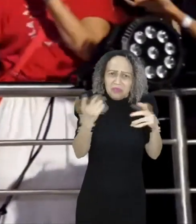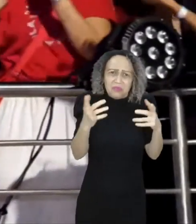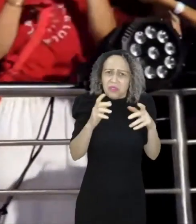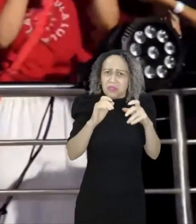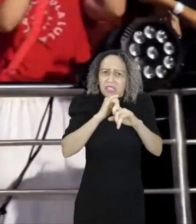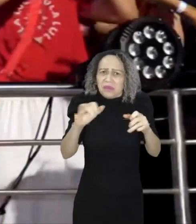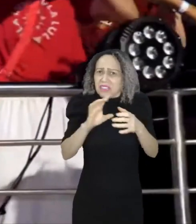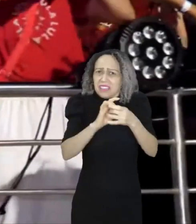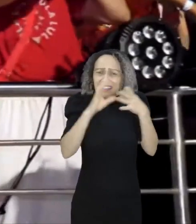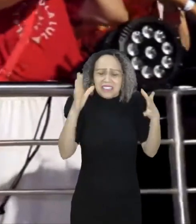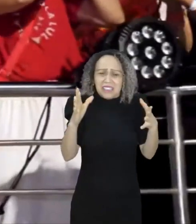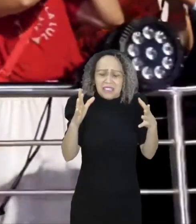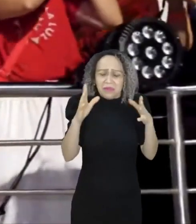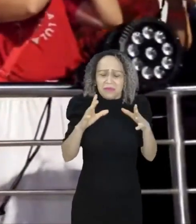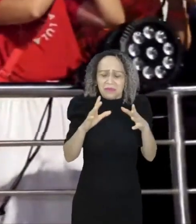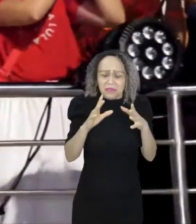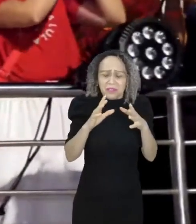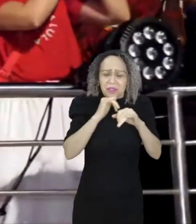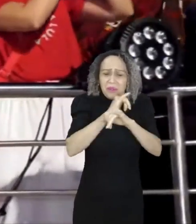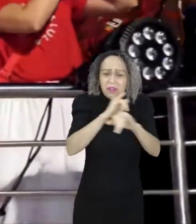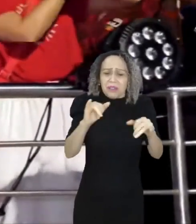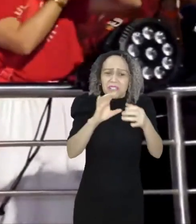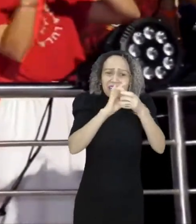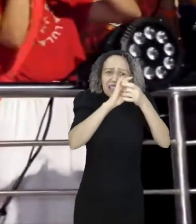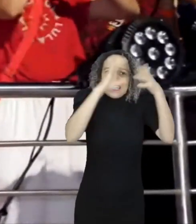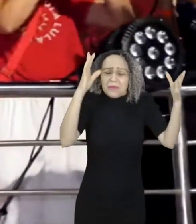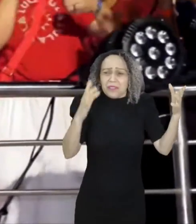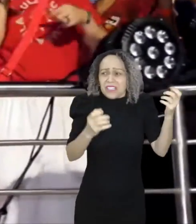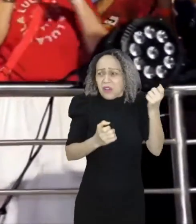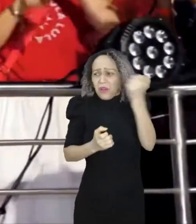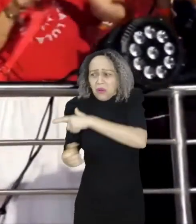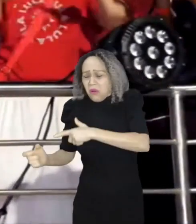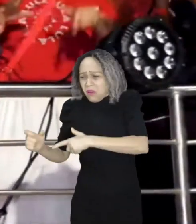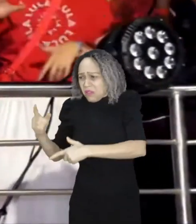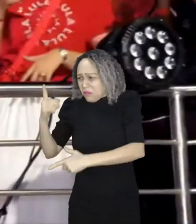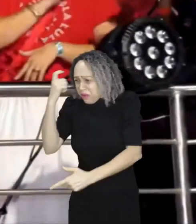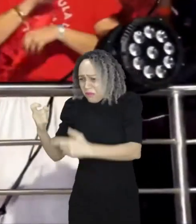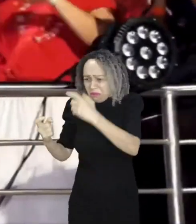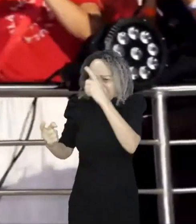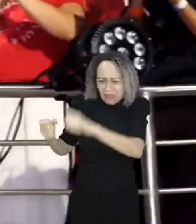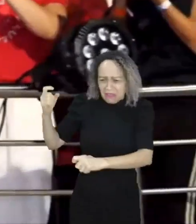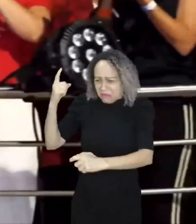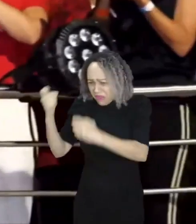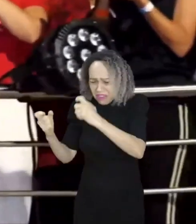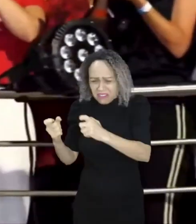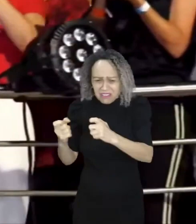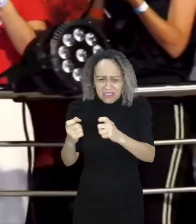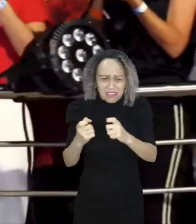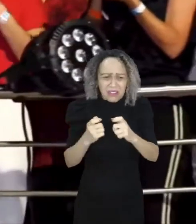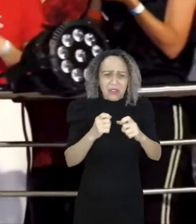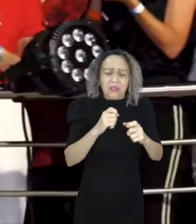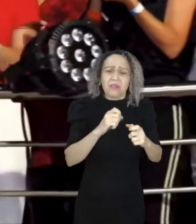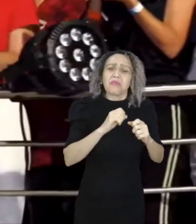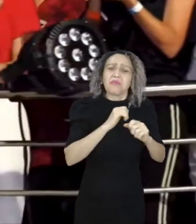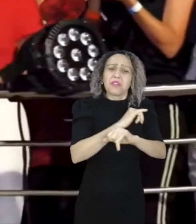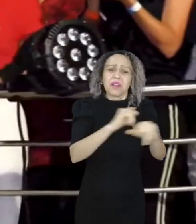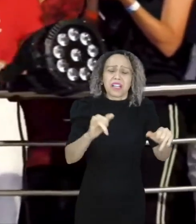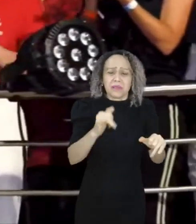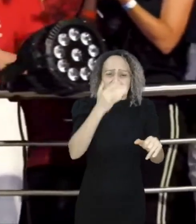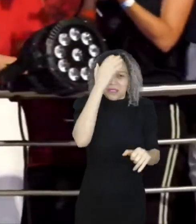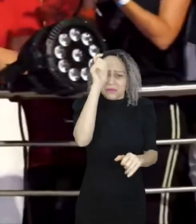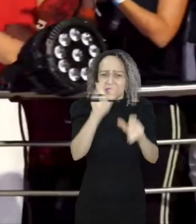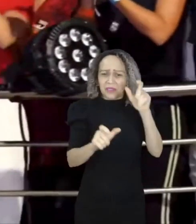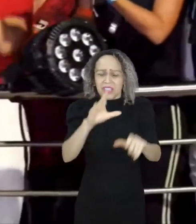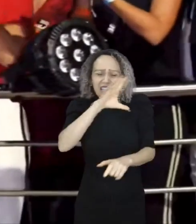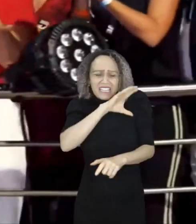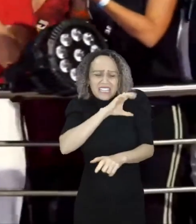campanha daquelas pessoas que amam a educação, daquelas pessoas que amam ciência e tecnologia,